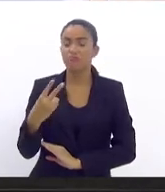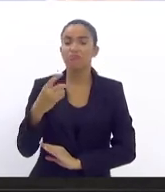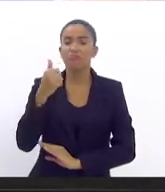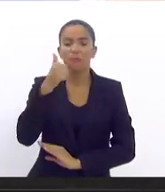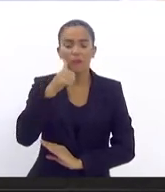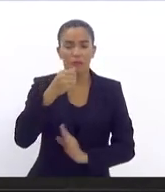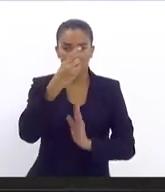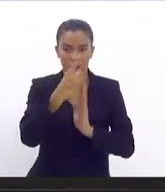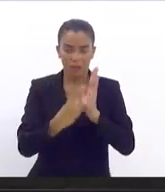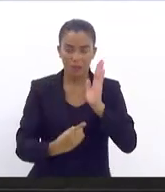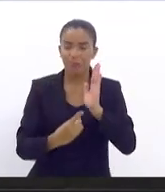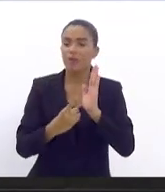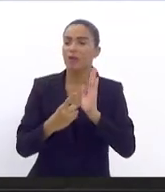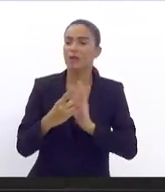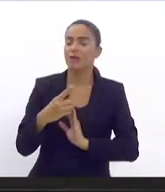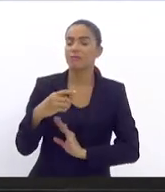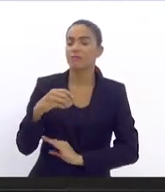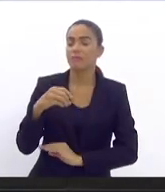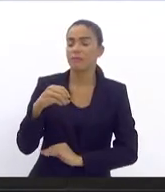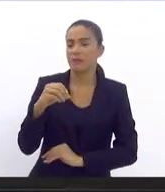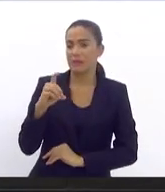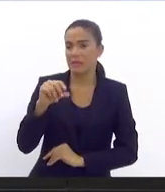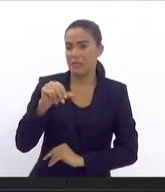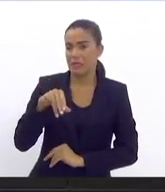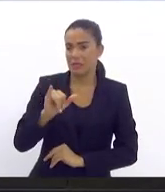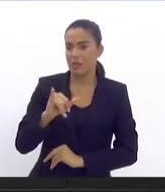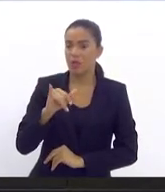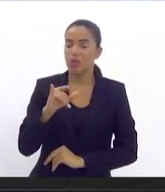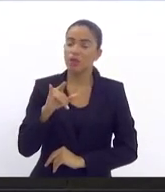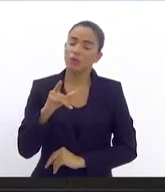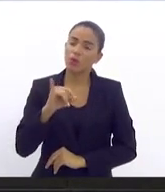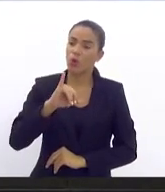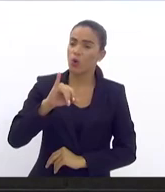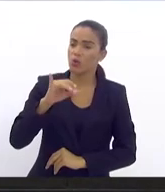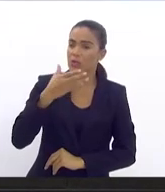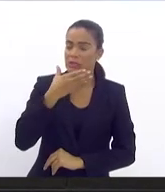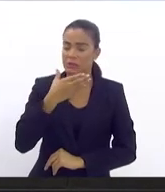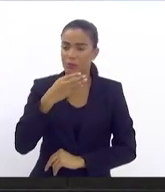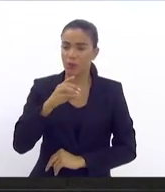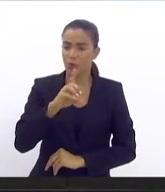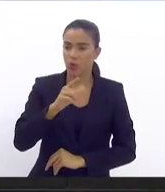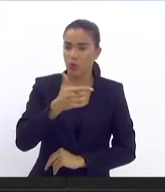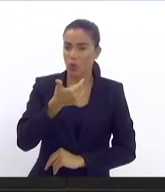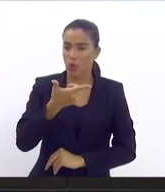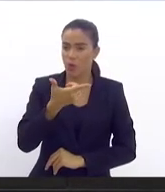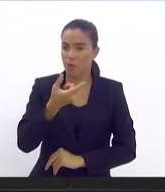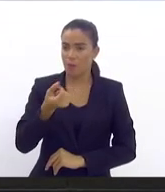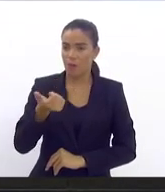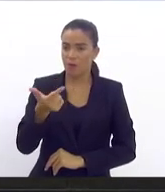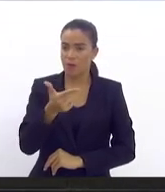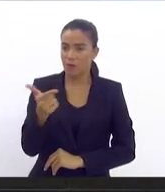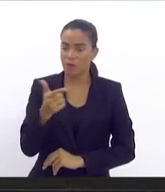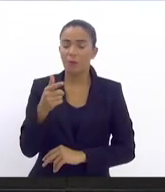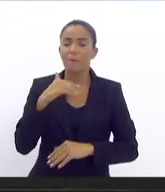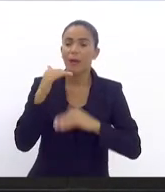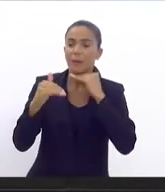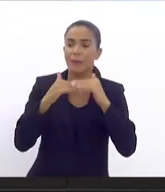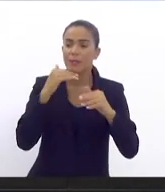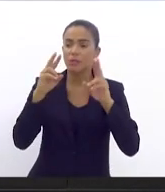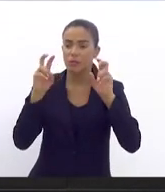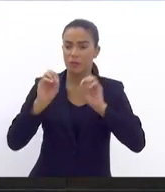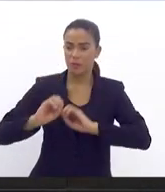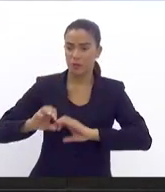que altera a Lei 9.612 de 30 de março de 2022, para incluir a realização da semana de bate-papo sobre educação